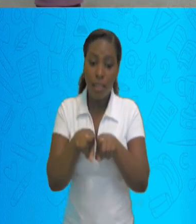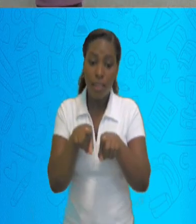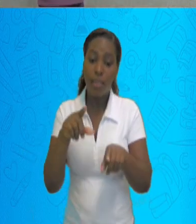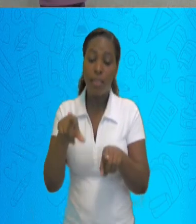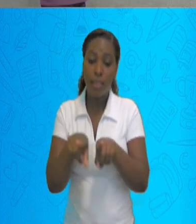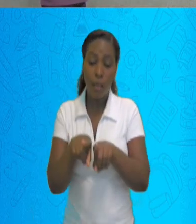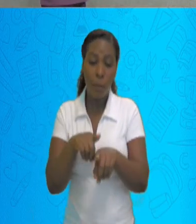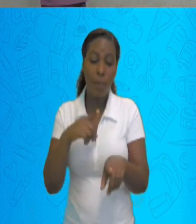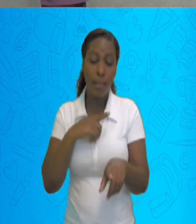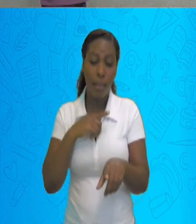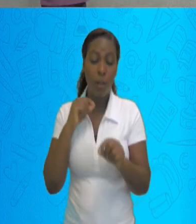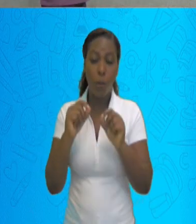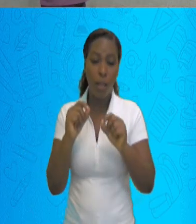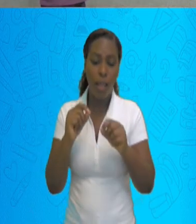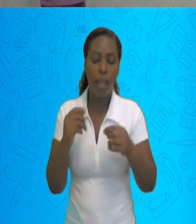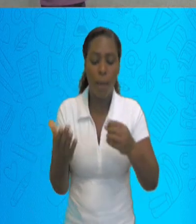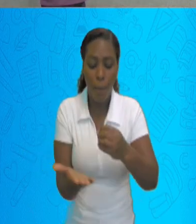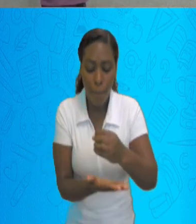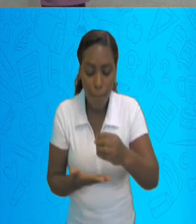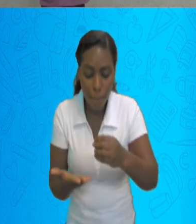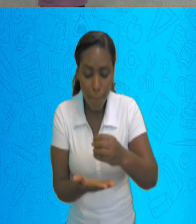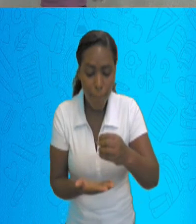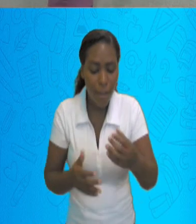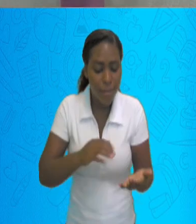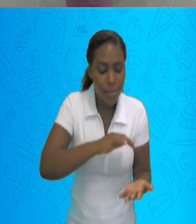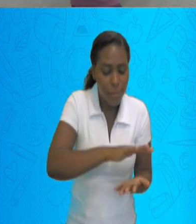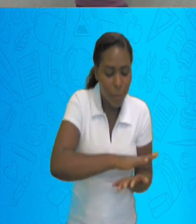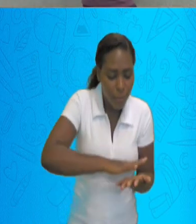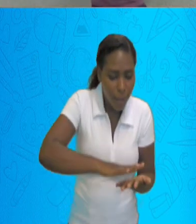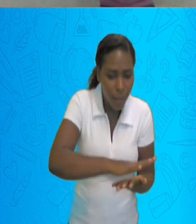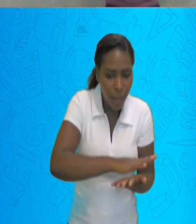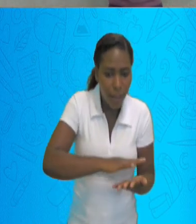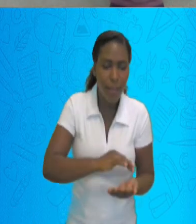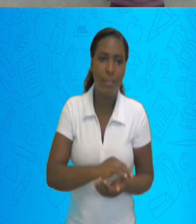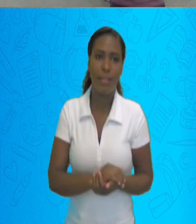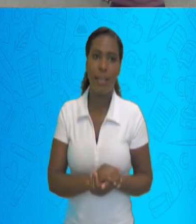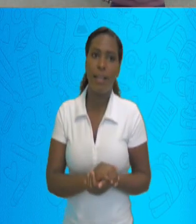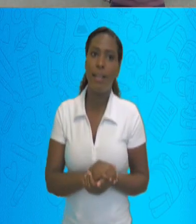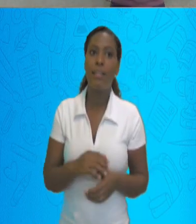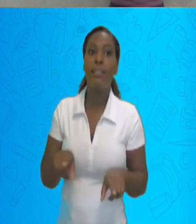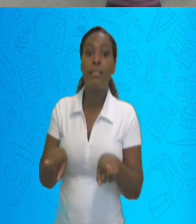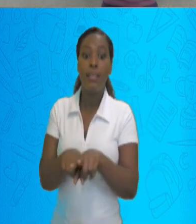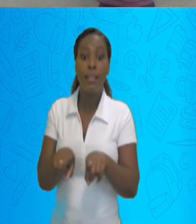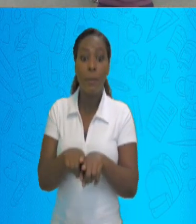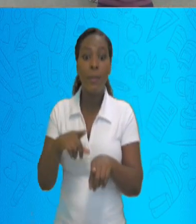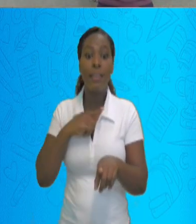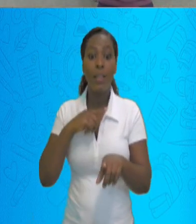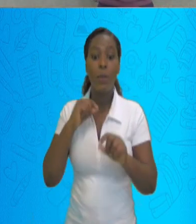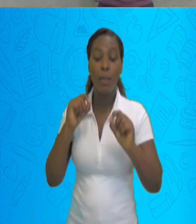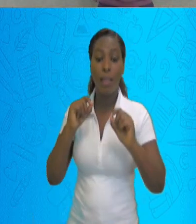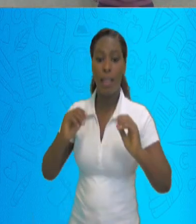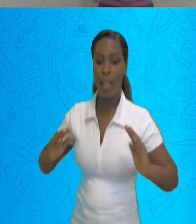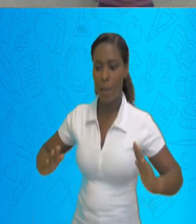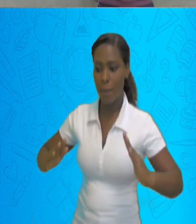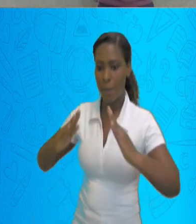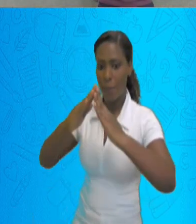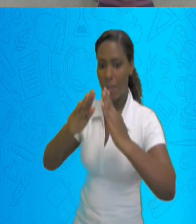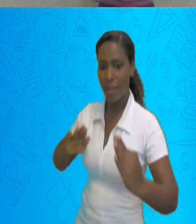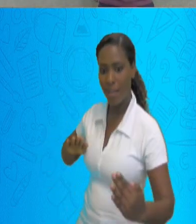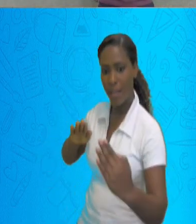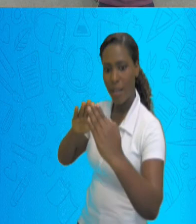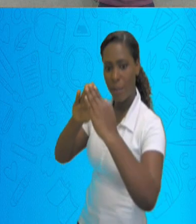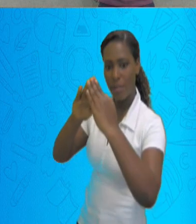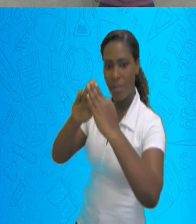A pirâmide tem base plana? Sim, um polígono. Então, também temos a pirâmide.